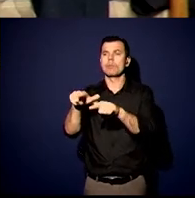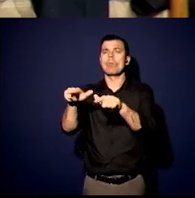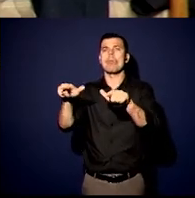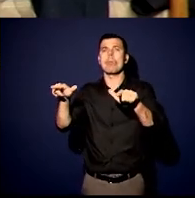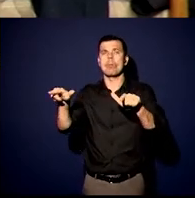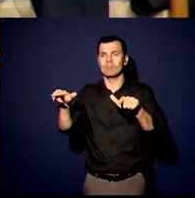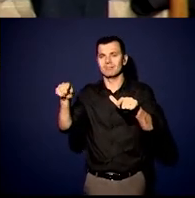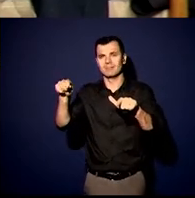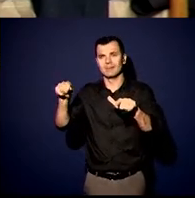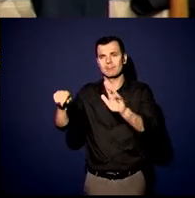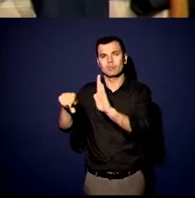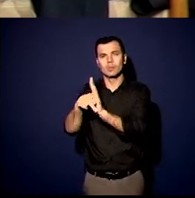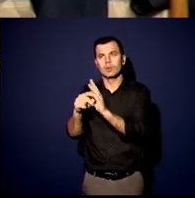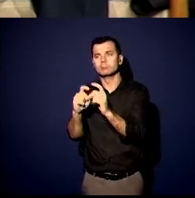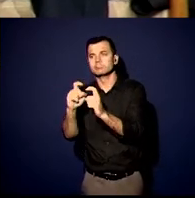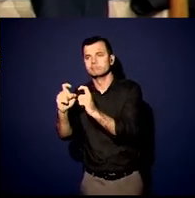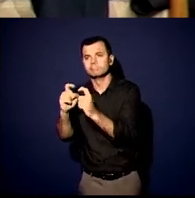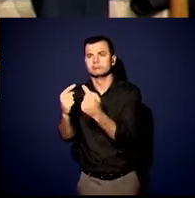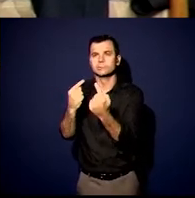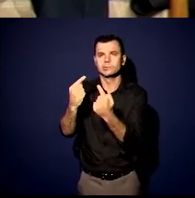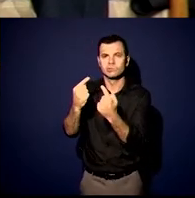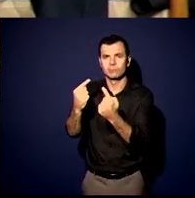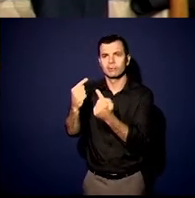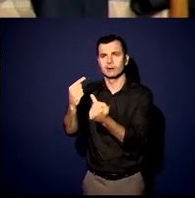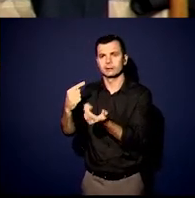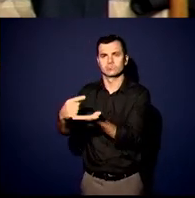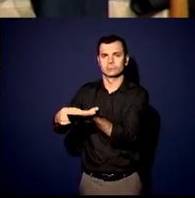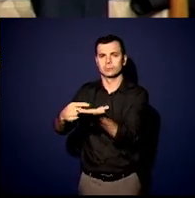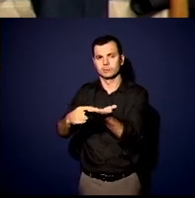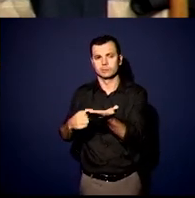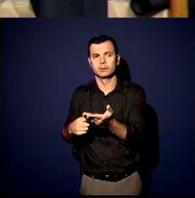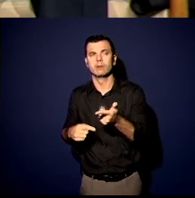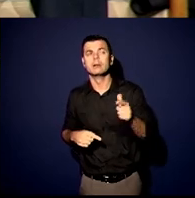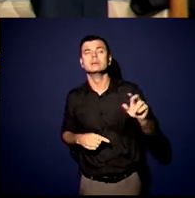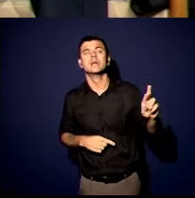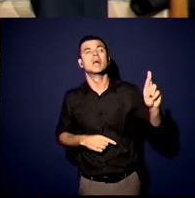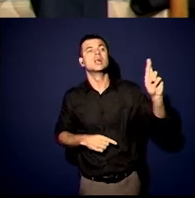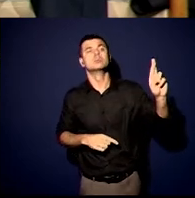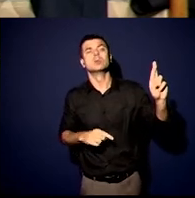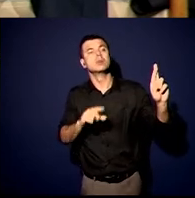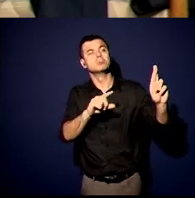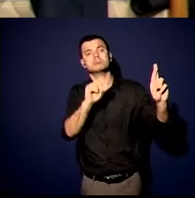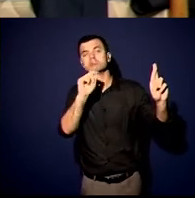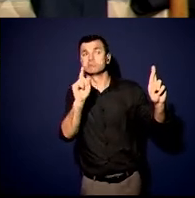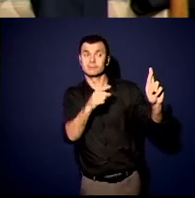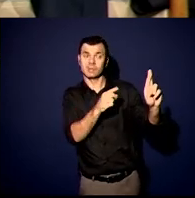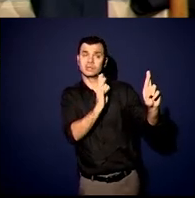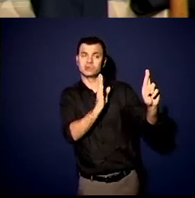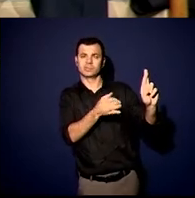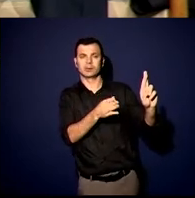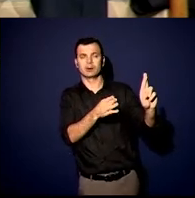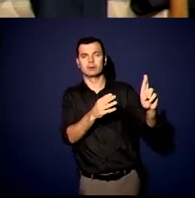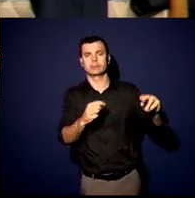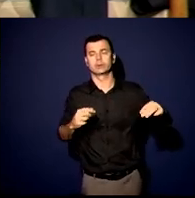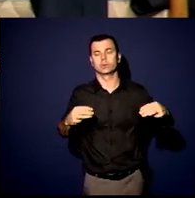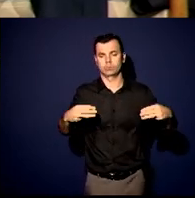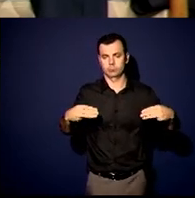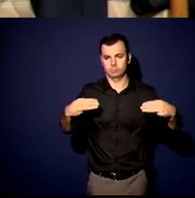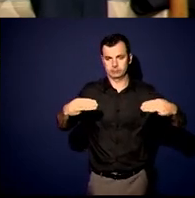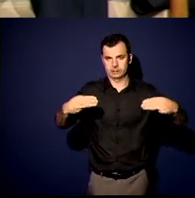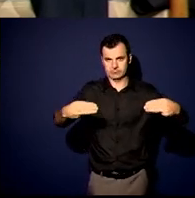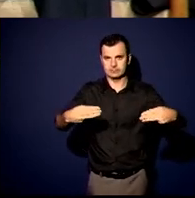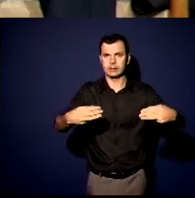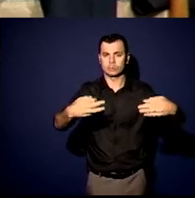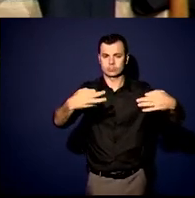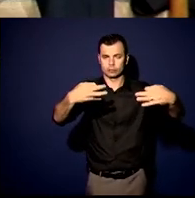entendimento e depois tem uma coisa em política tu não escolhe interlocutora é o que tá aí eu creio que o Ministério da Justiça poderá